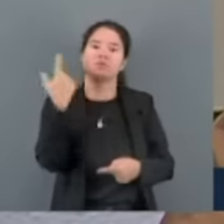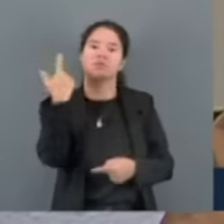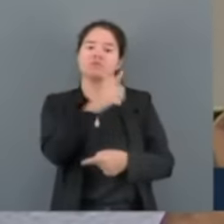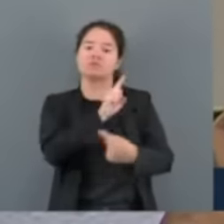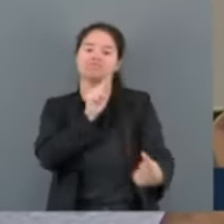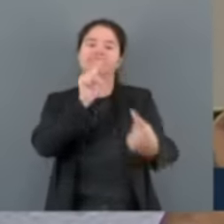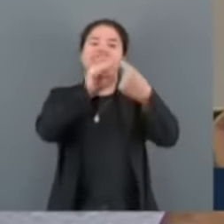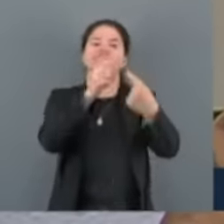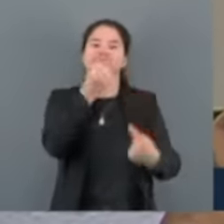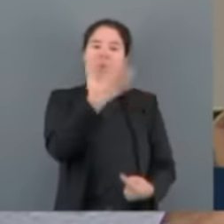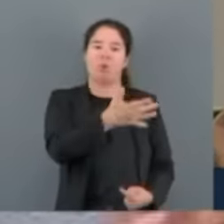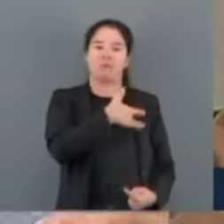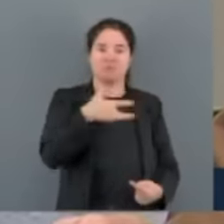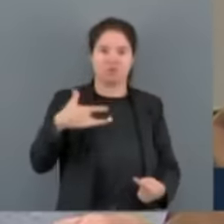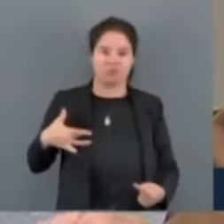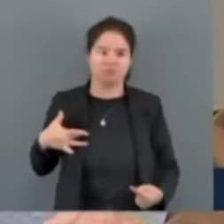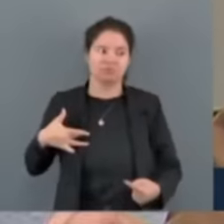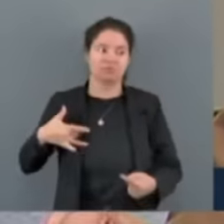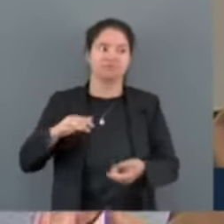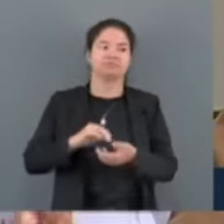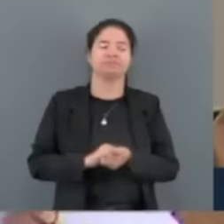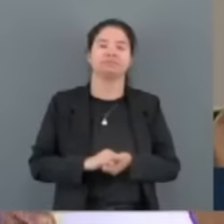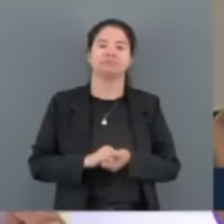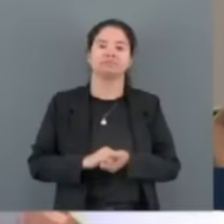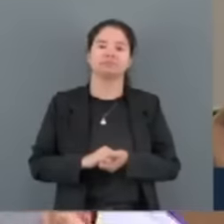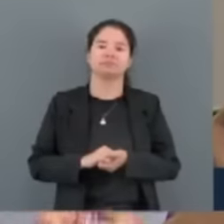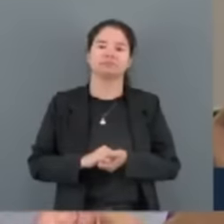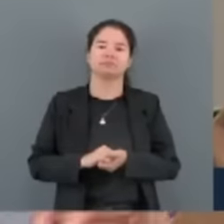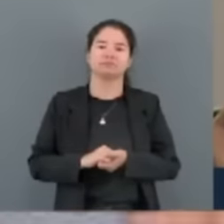saúde, né?